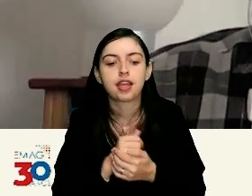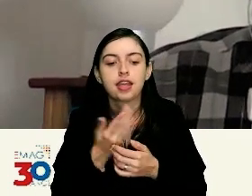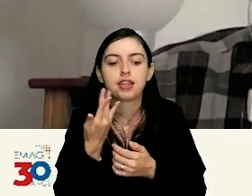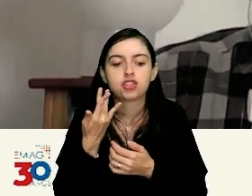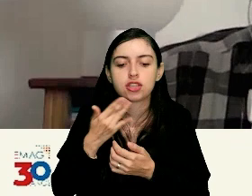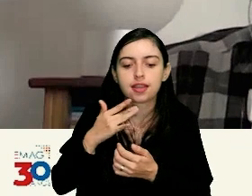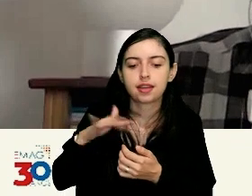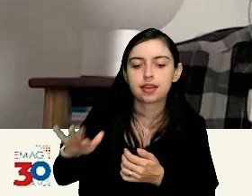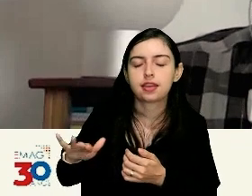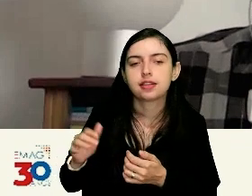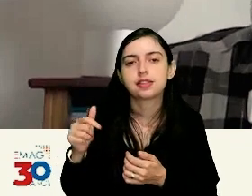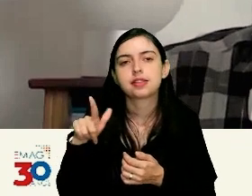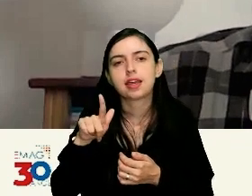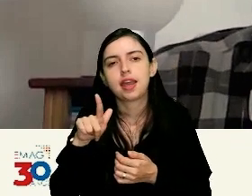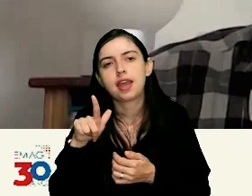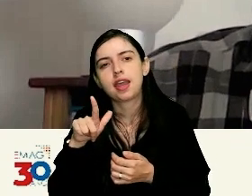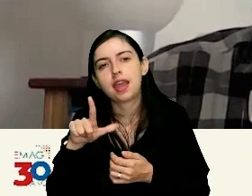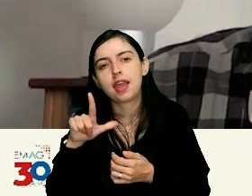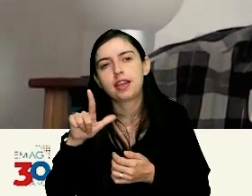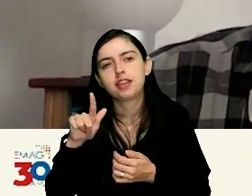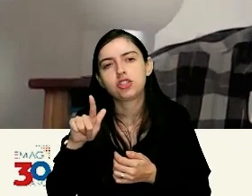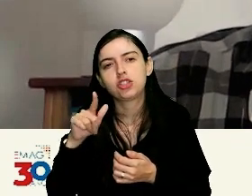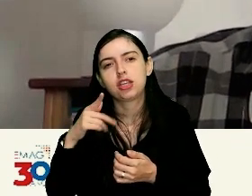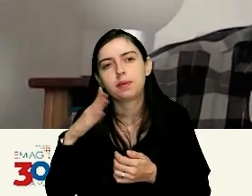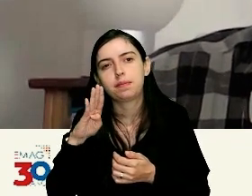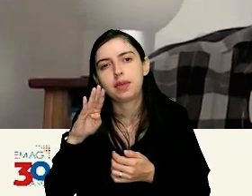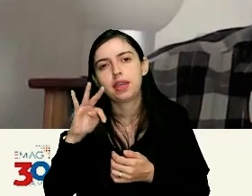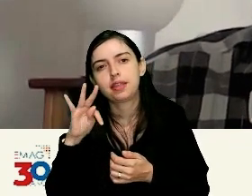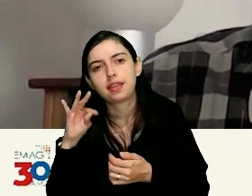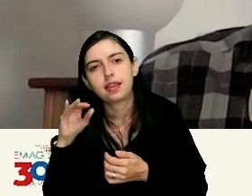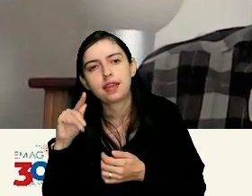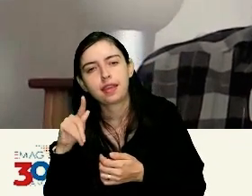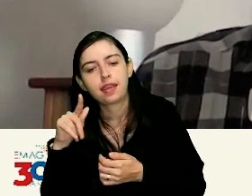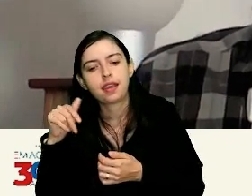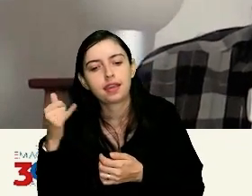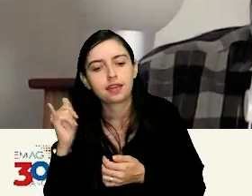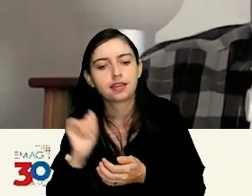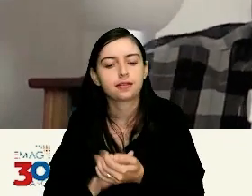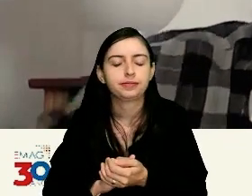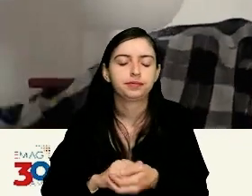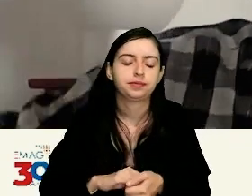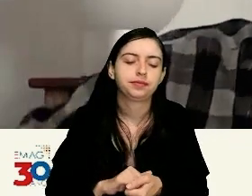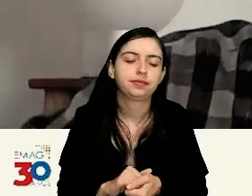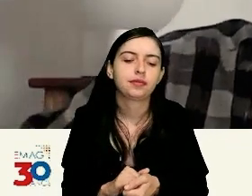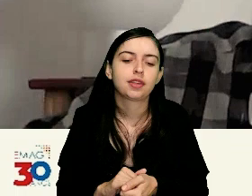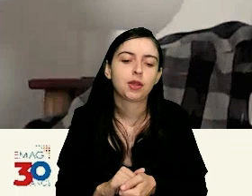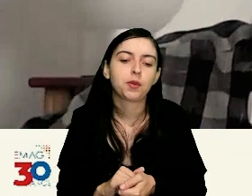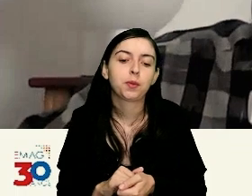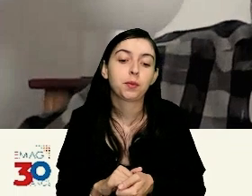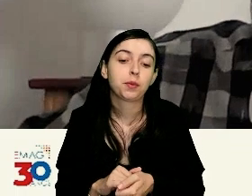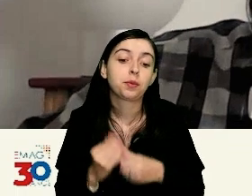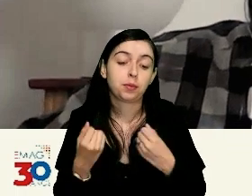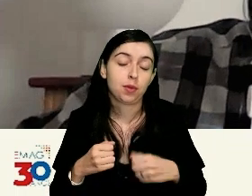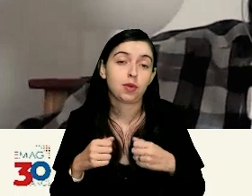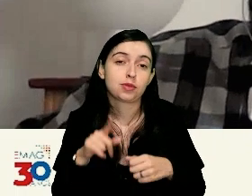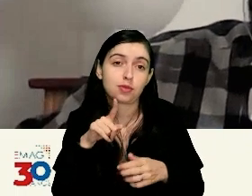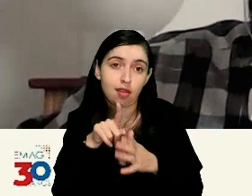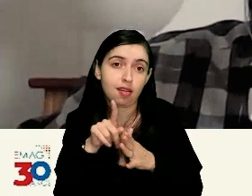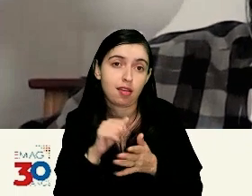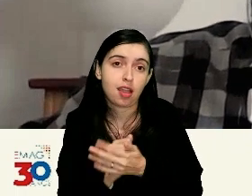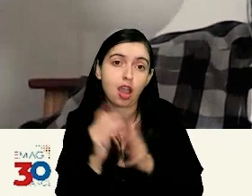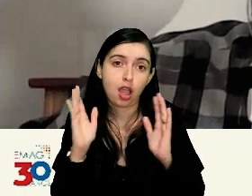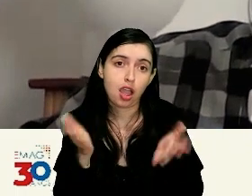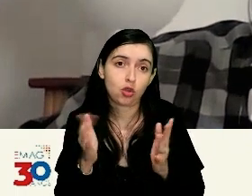Eu posso me arriscar? Eu vou contar. Agora, quando foi o dia do orgulho